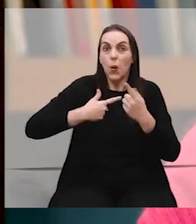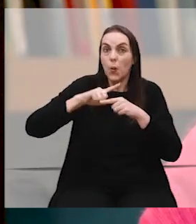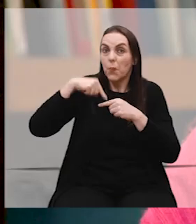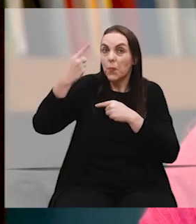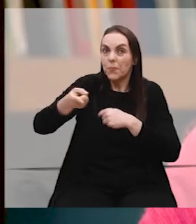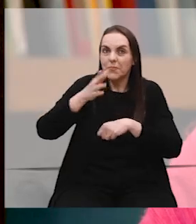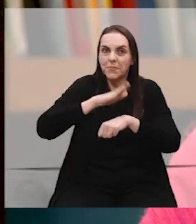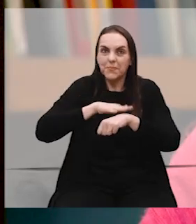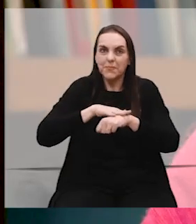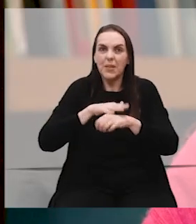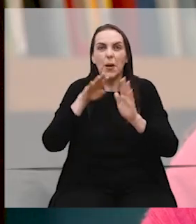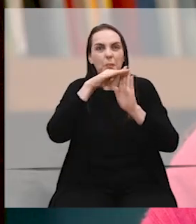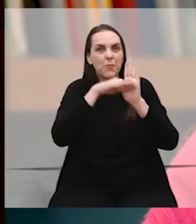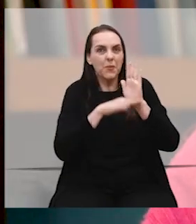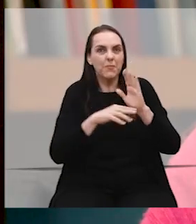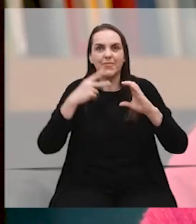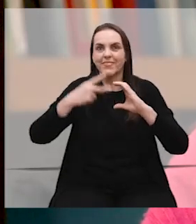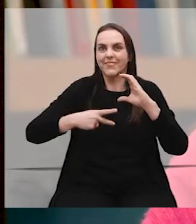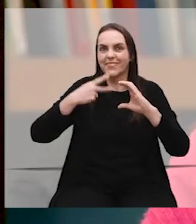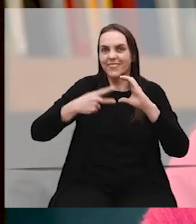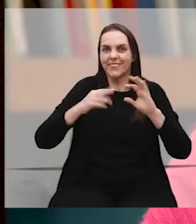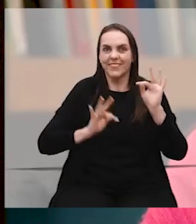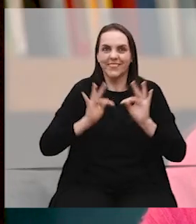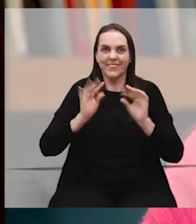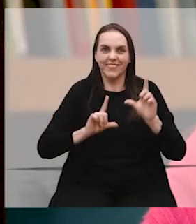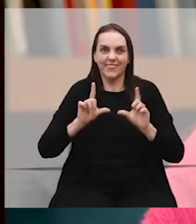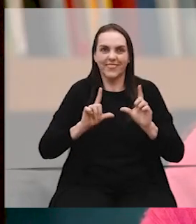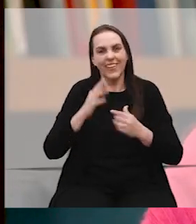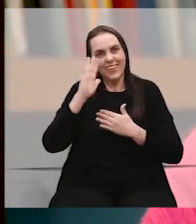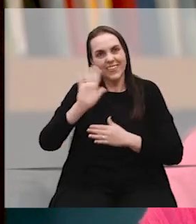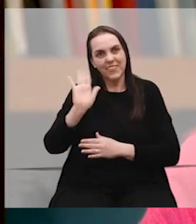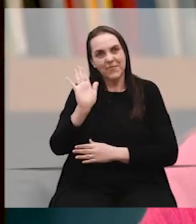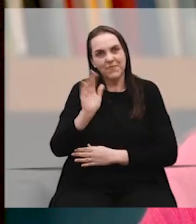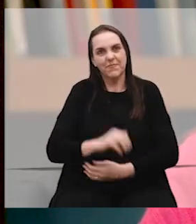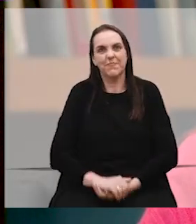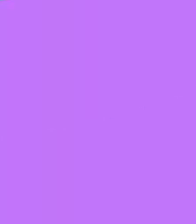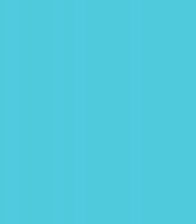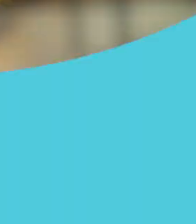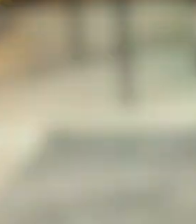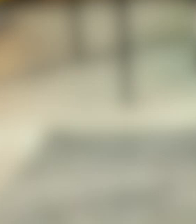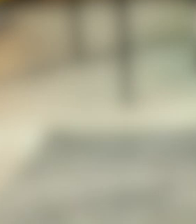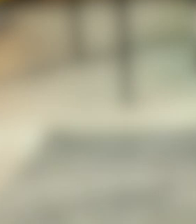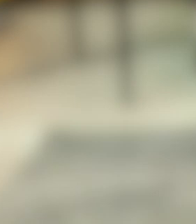num próximo momento e também com a programação da TV Câmara Caxias. Até!